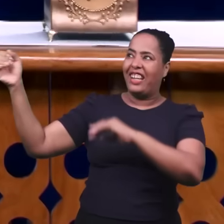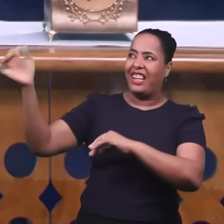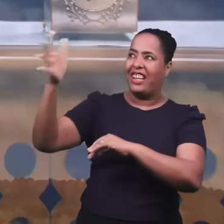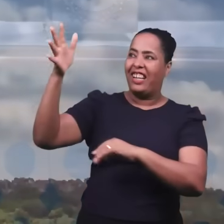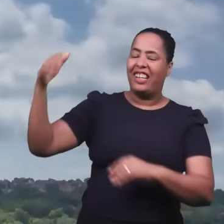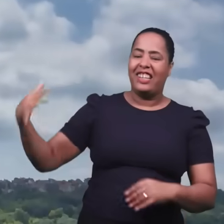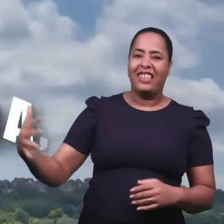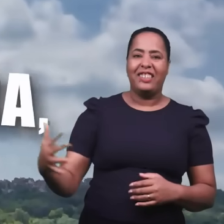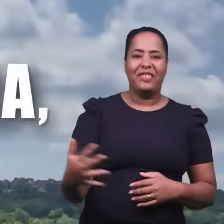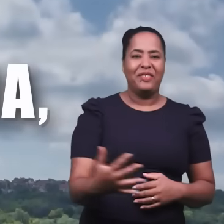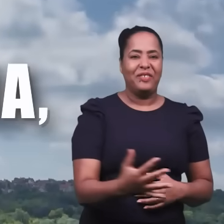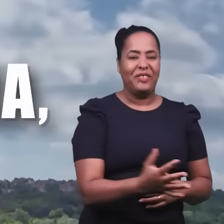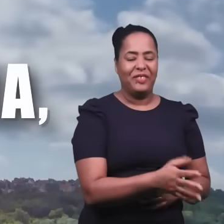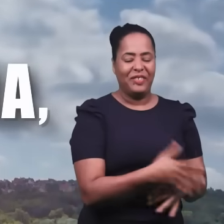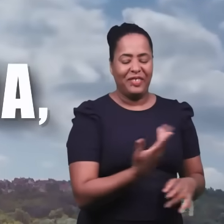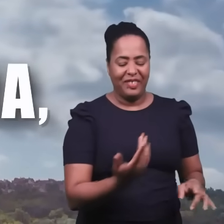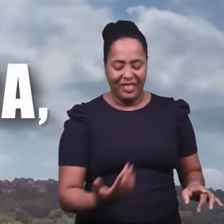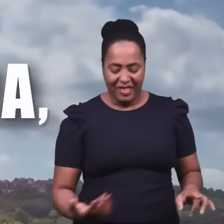espera.